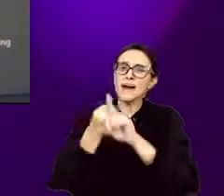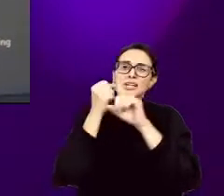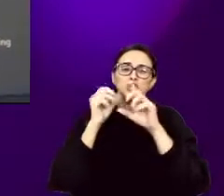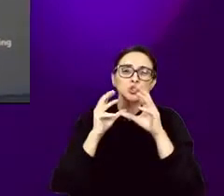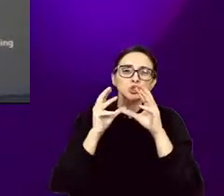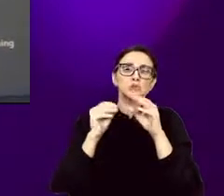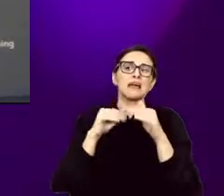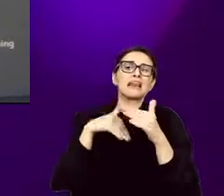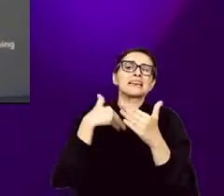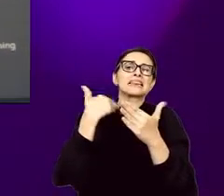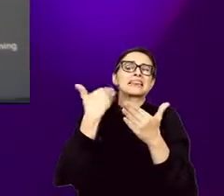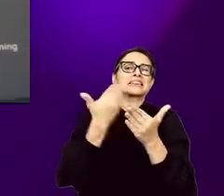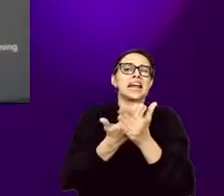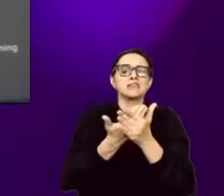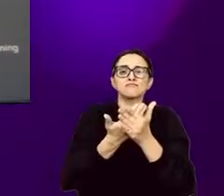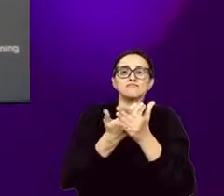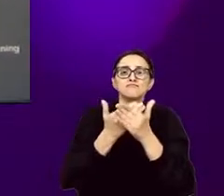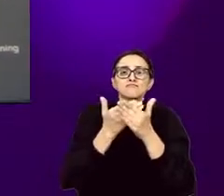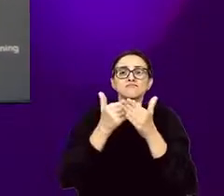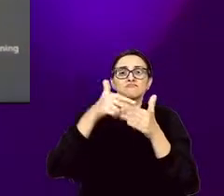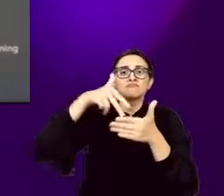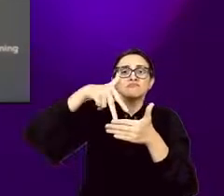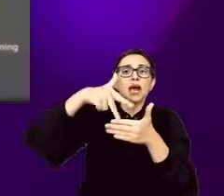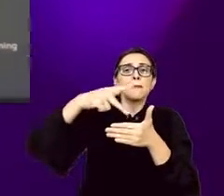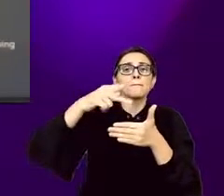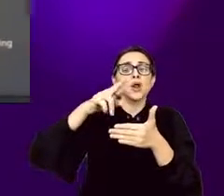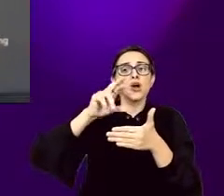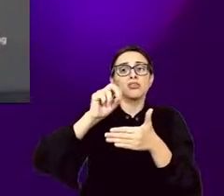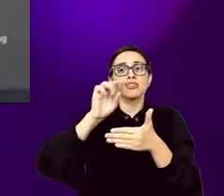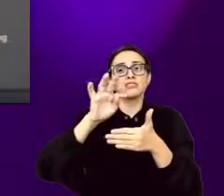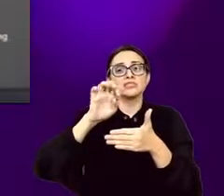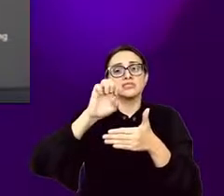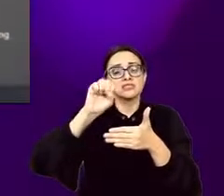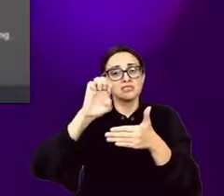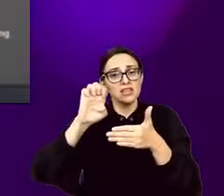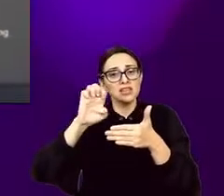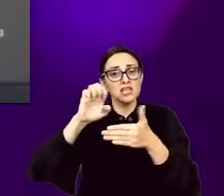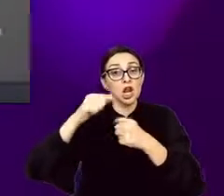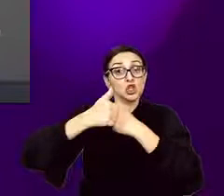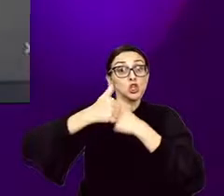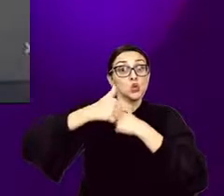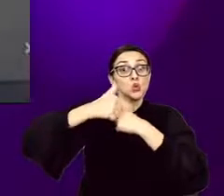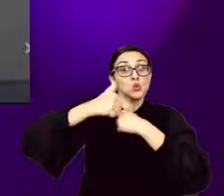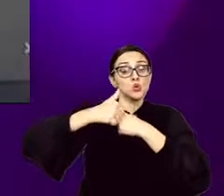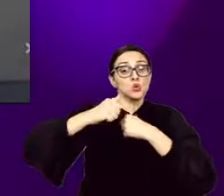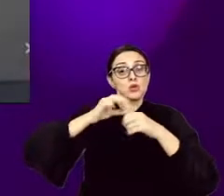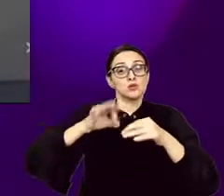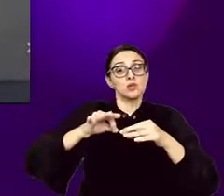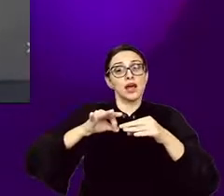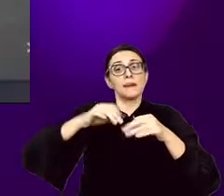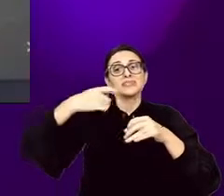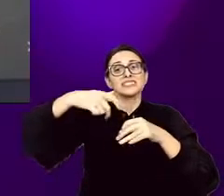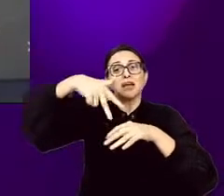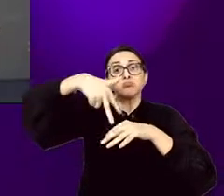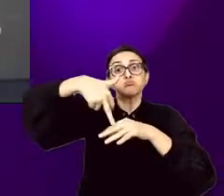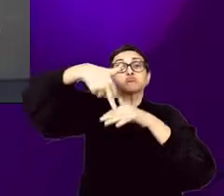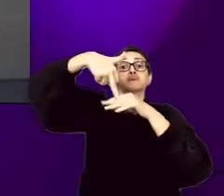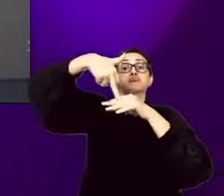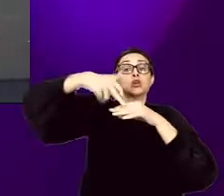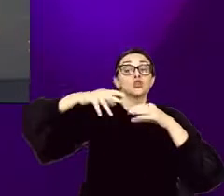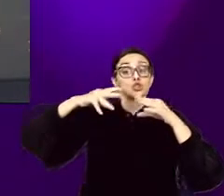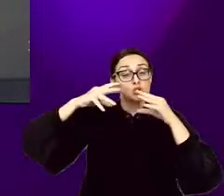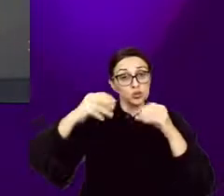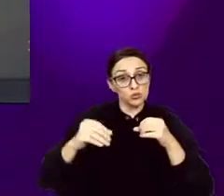levar até a instabilidade e essa prótese está saindo do lugar. Então, eu sei que eu preciso tirar esse osteófito todo daqui, né, para